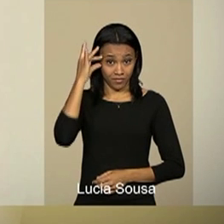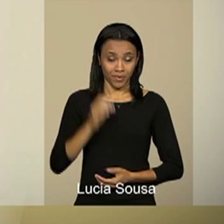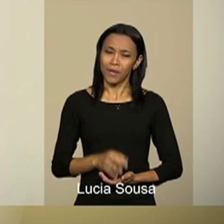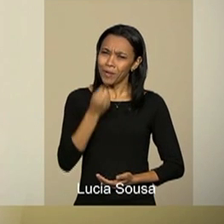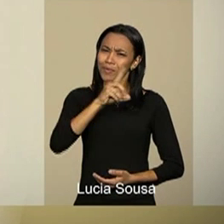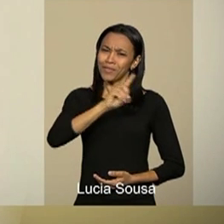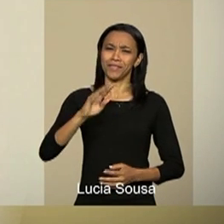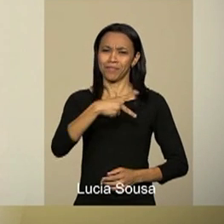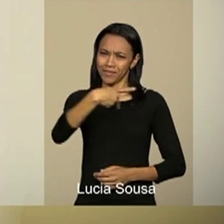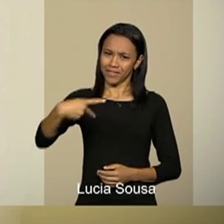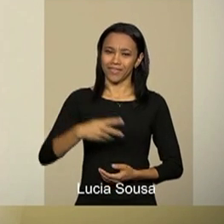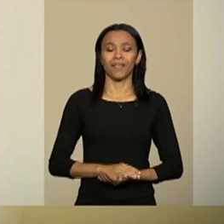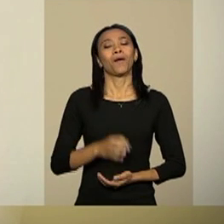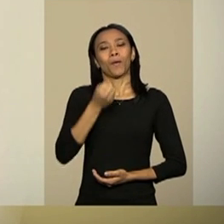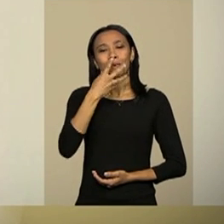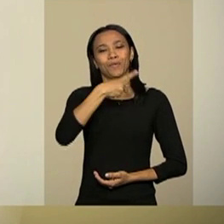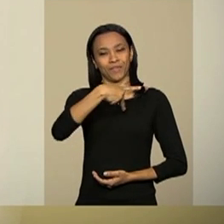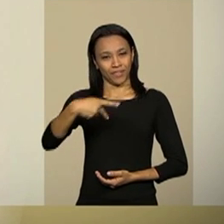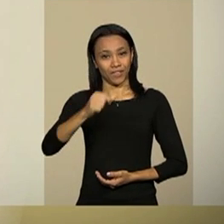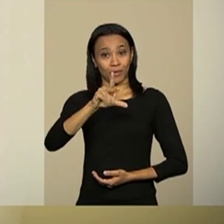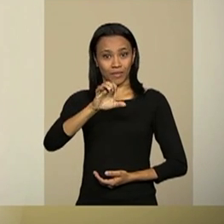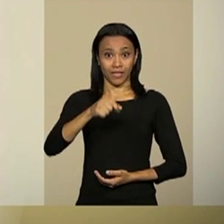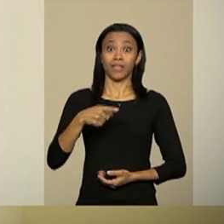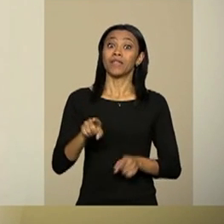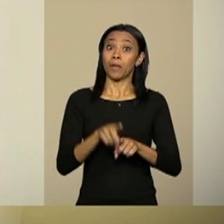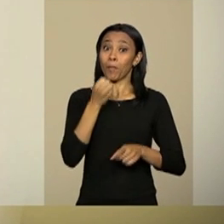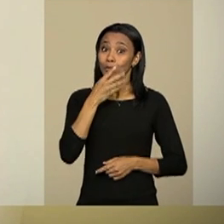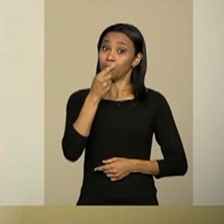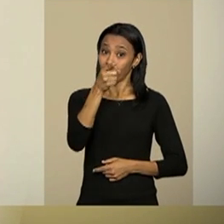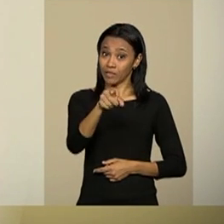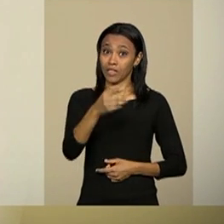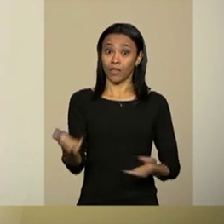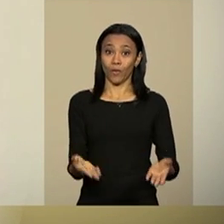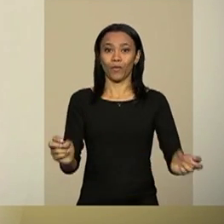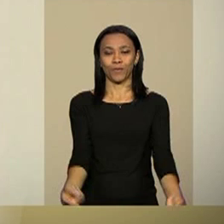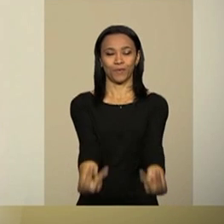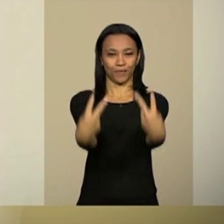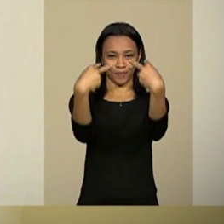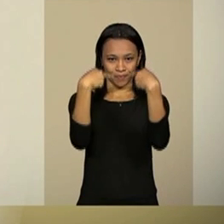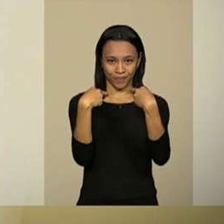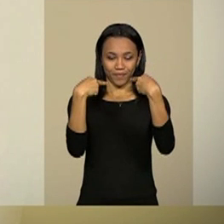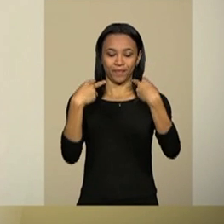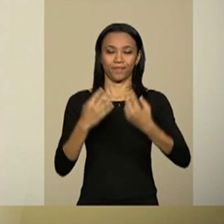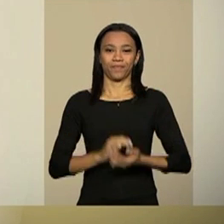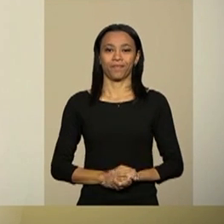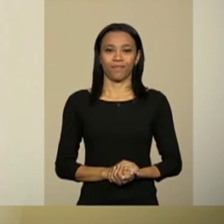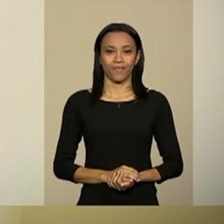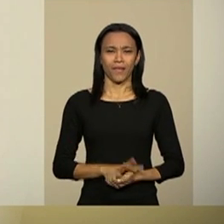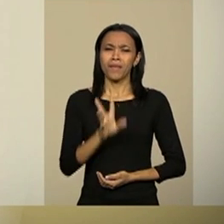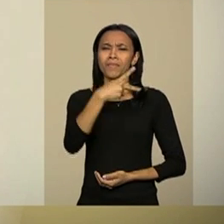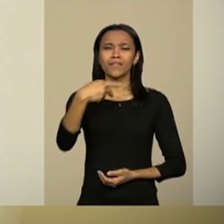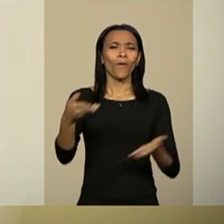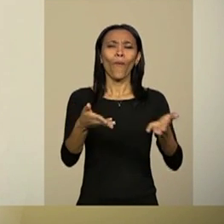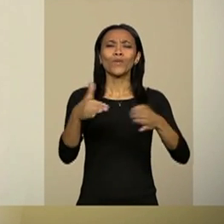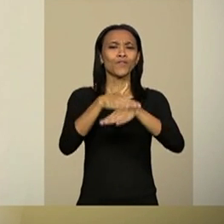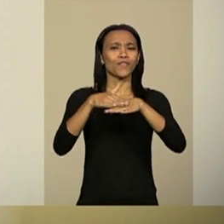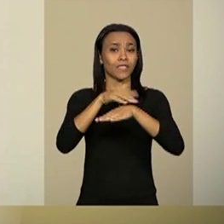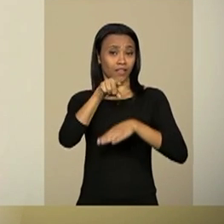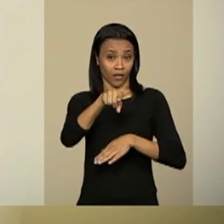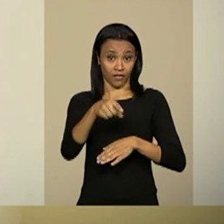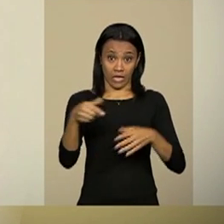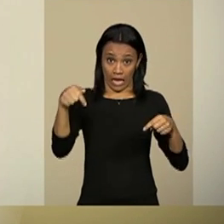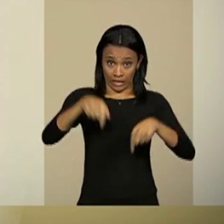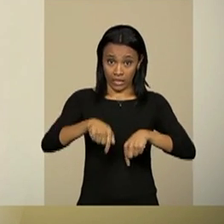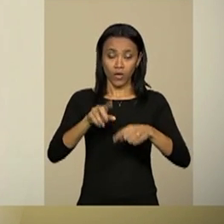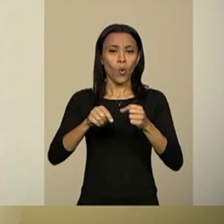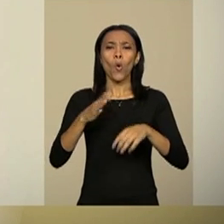dilma onde a presidenta bom dia luciano e bom dia pra você que nos acompanha aqui no café hoje presidenta hoje eu queria conversar aqui no